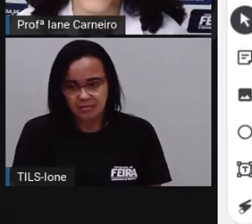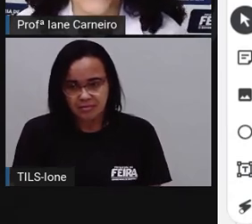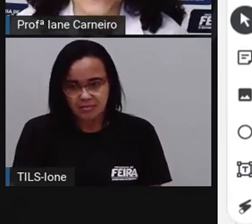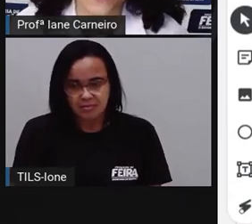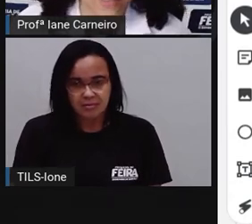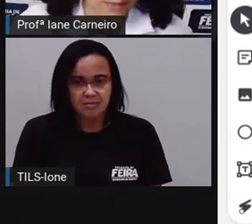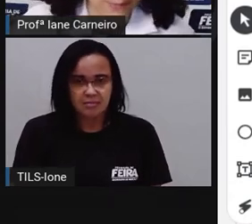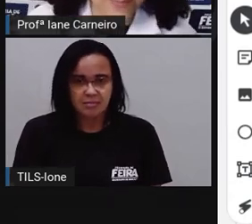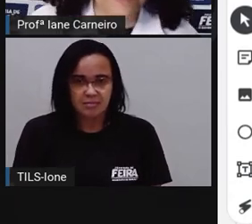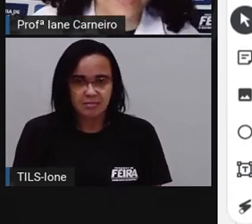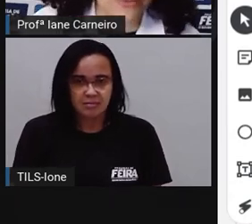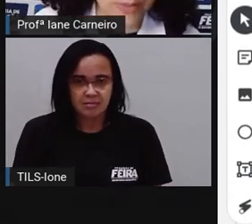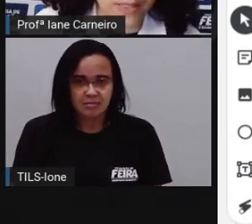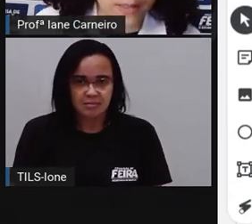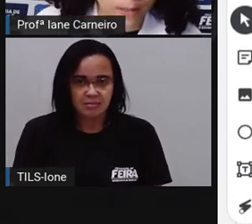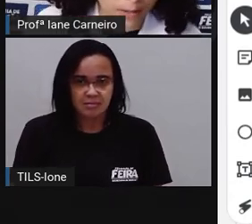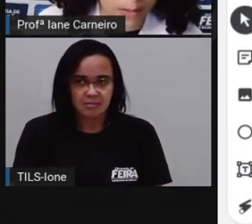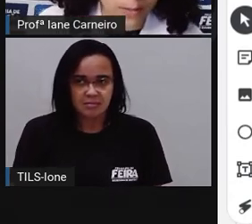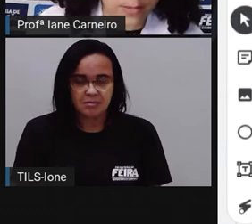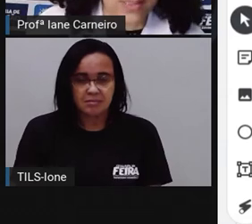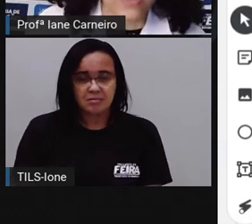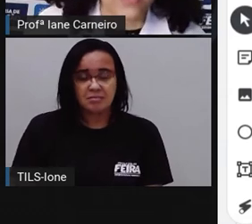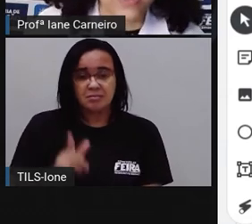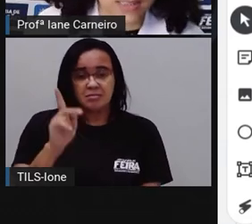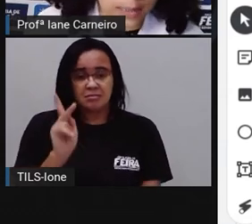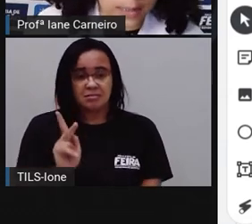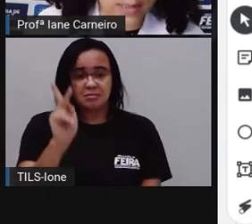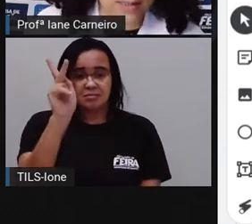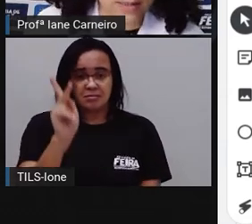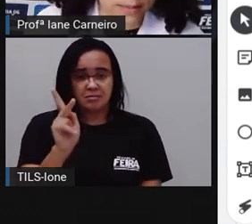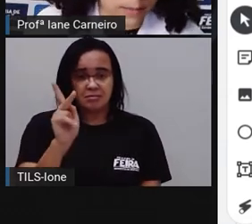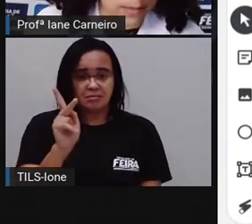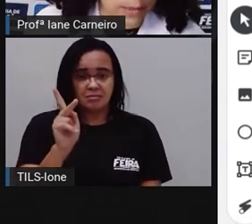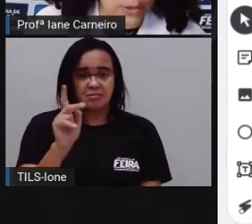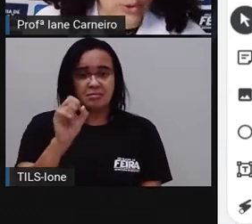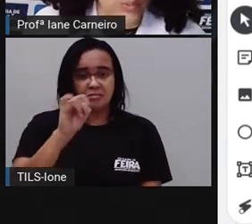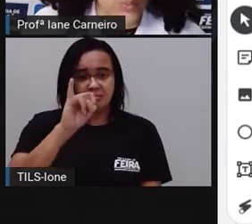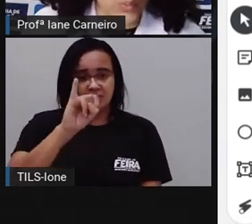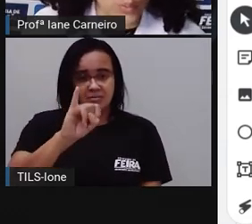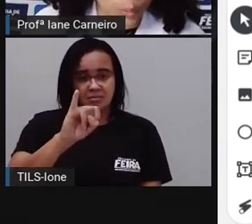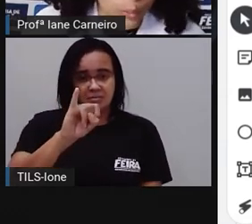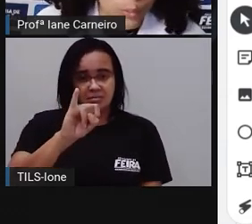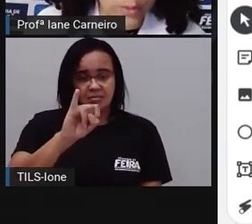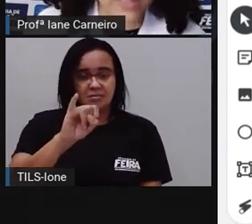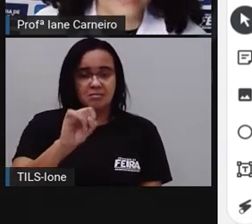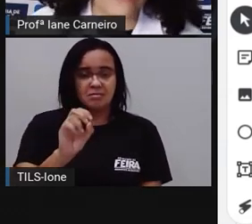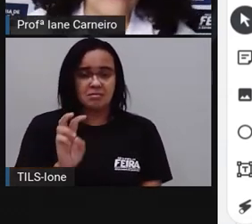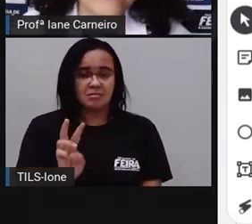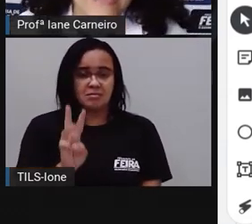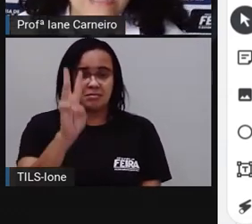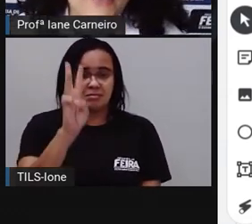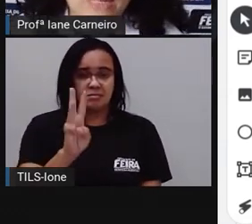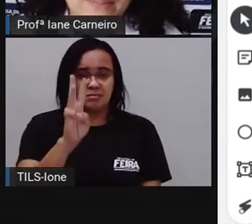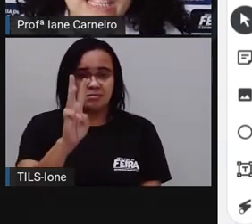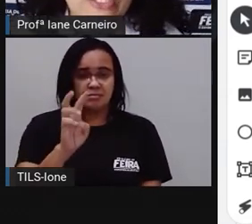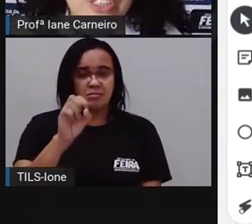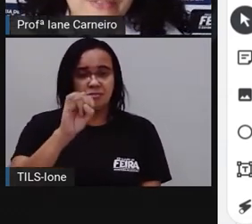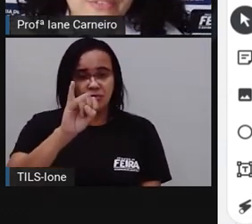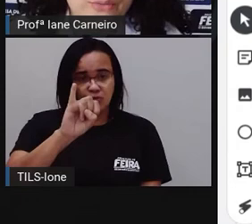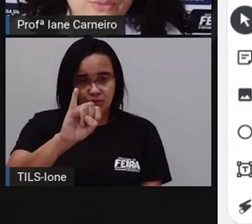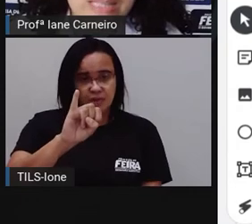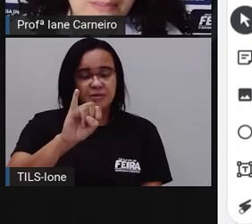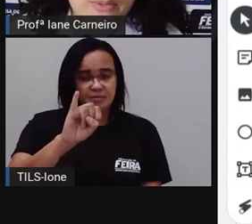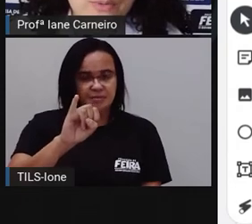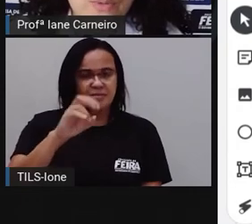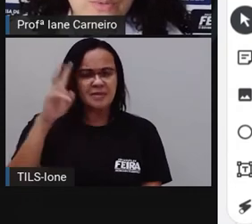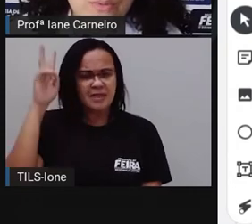de kiwi. Vamos escrever kiwi? Ó. Ki. U. I. O W. Lembra que a gente já